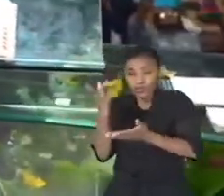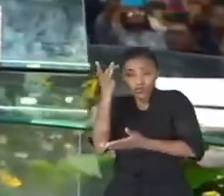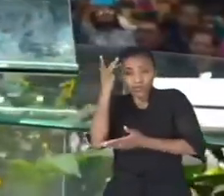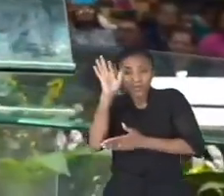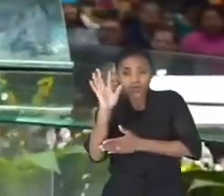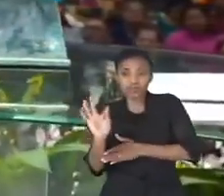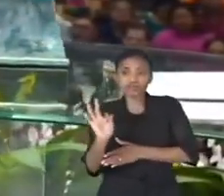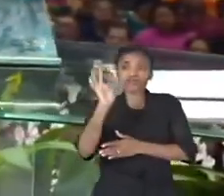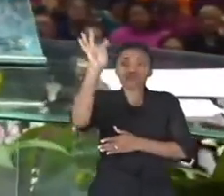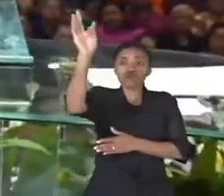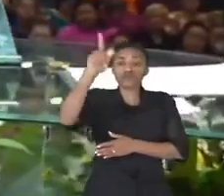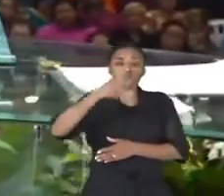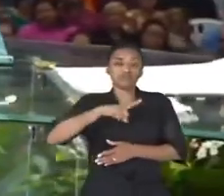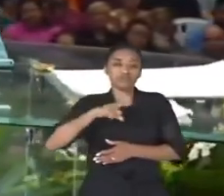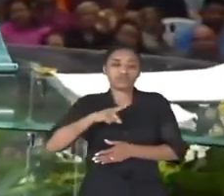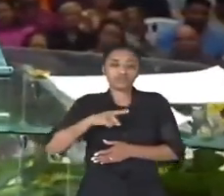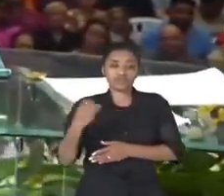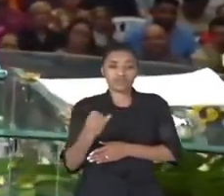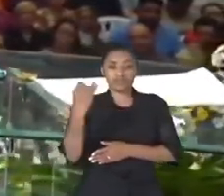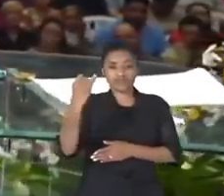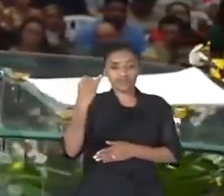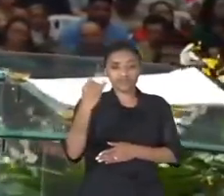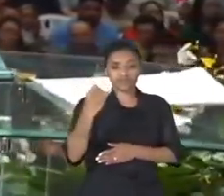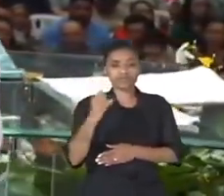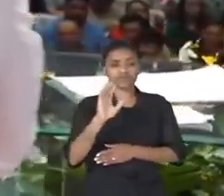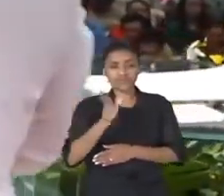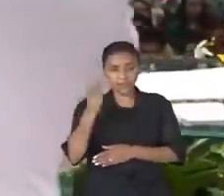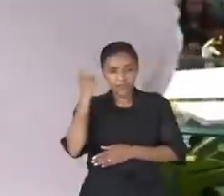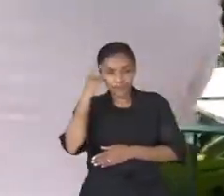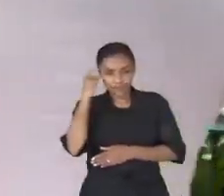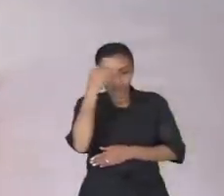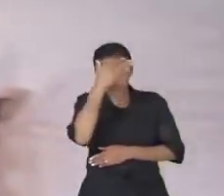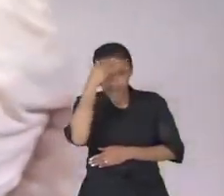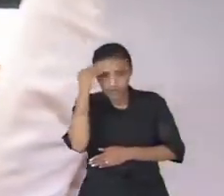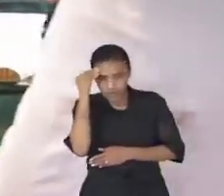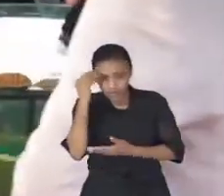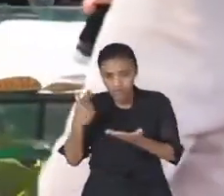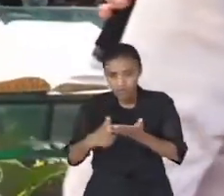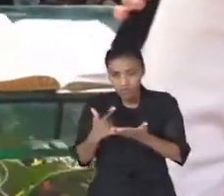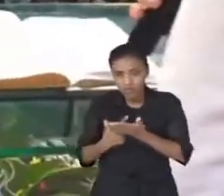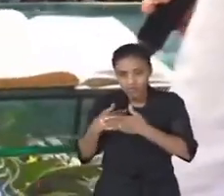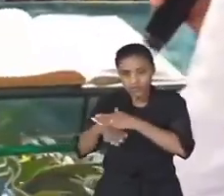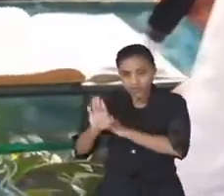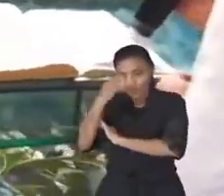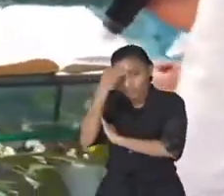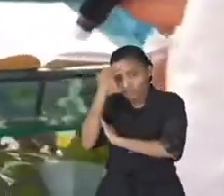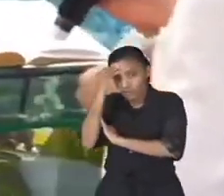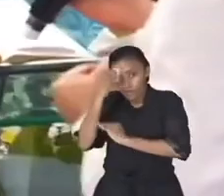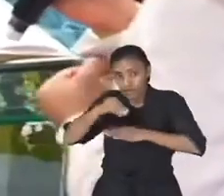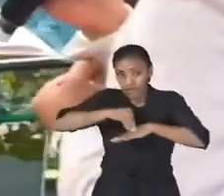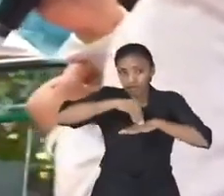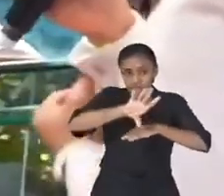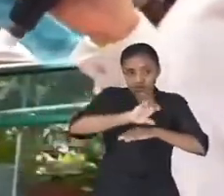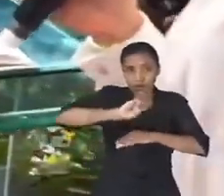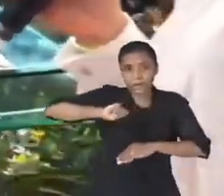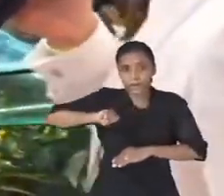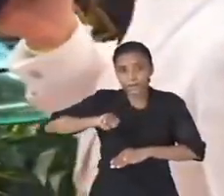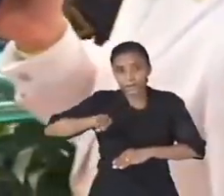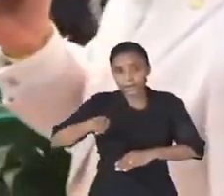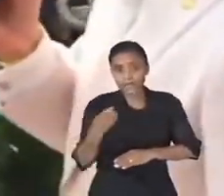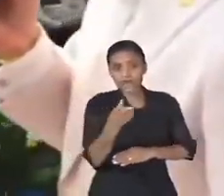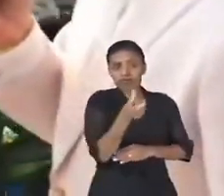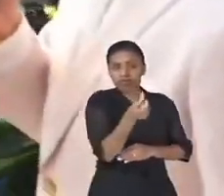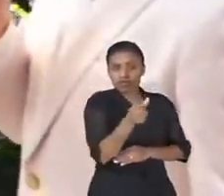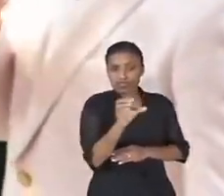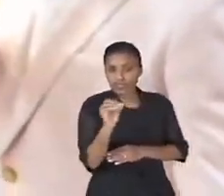o alcance que teve. Imagine vocês que esse livro que você carrega na sua mão, ele levou 1.600 anos para ser